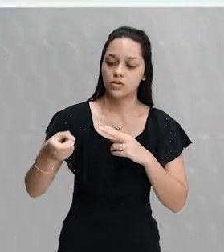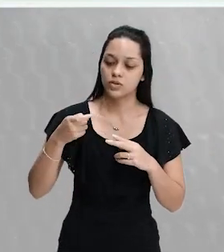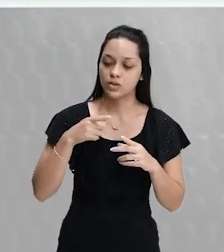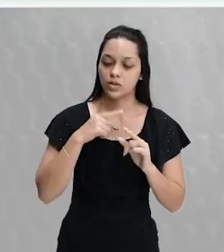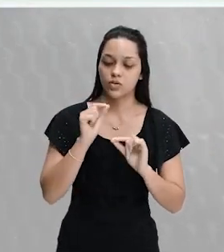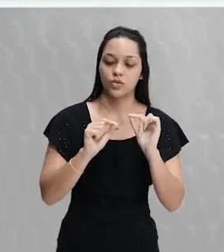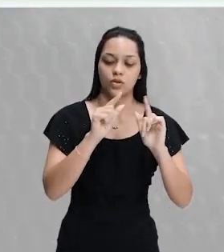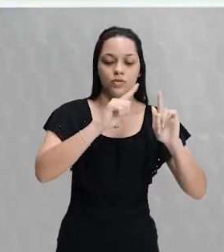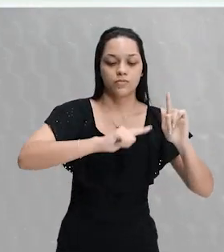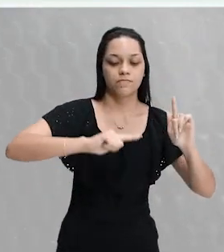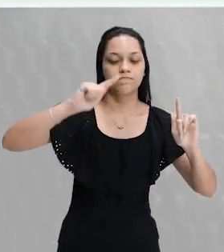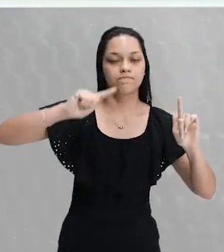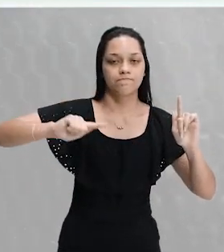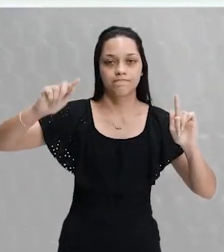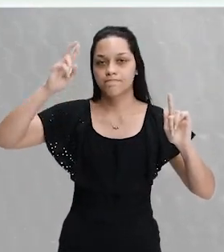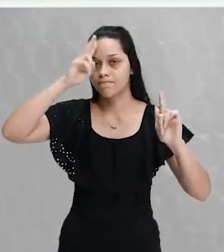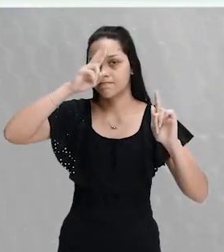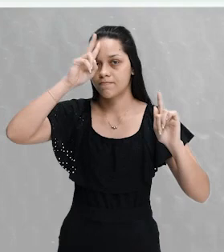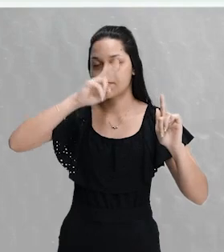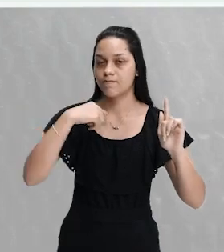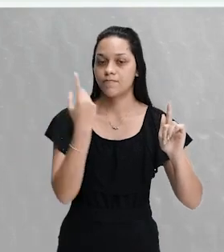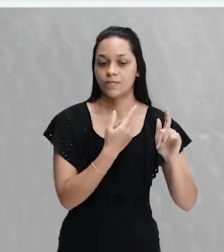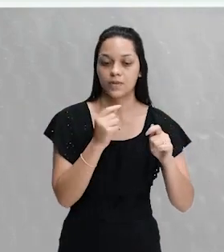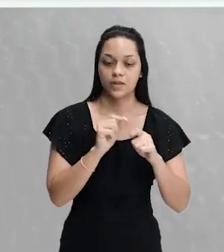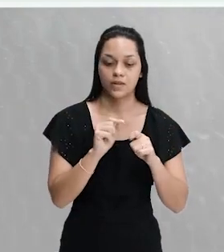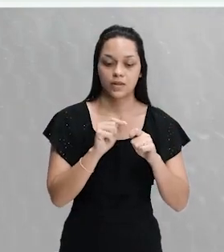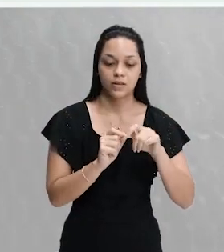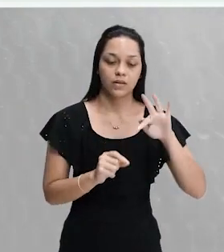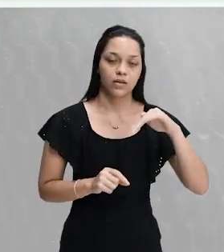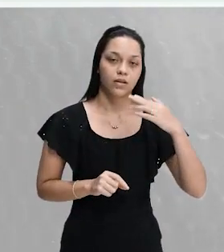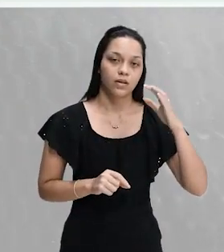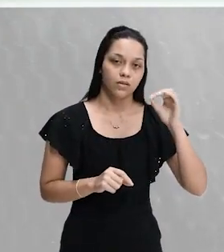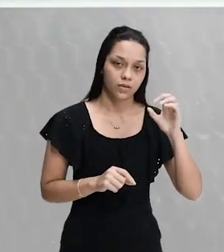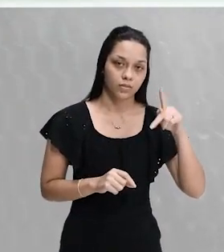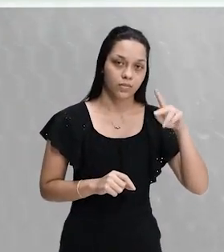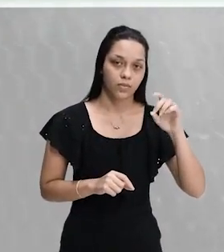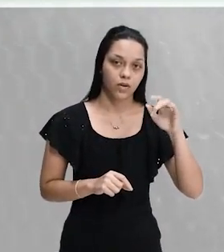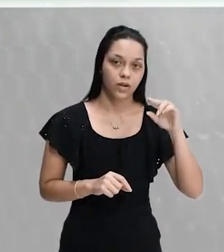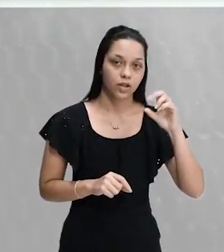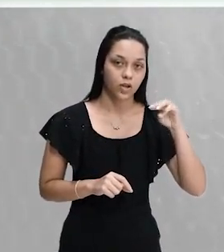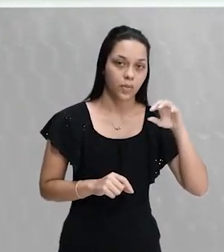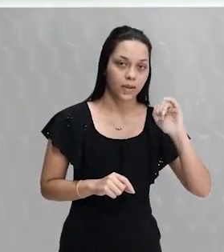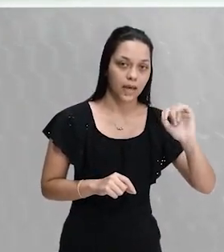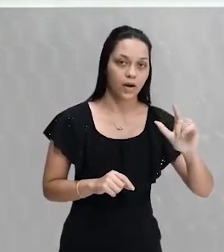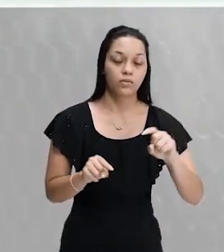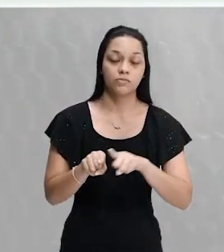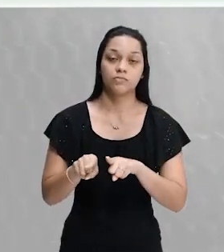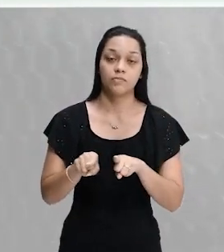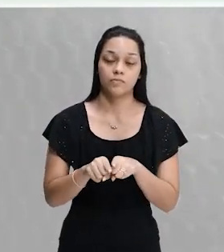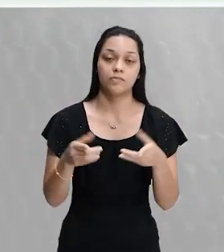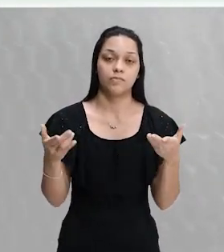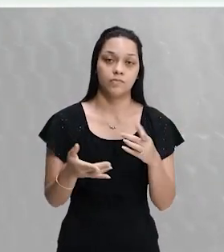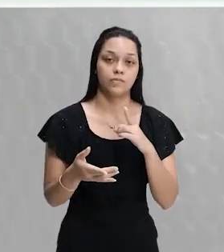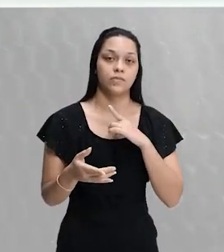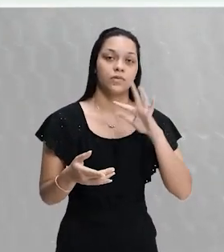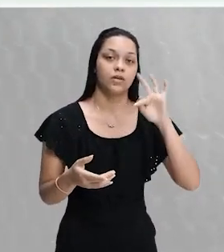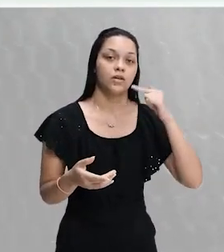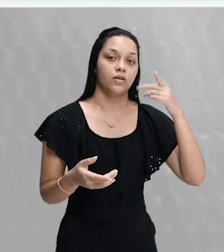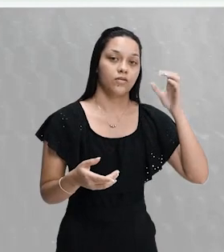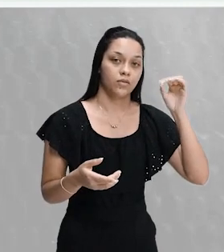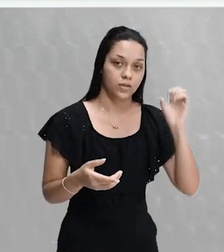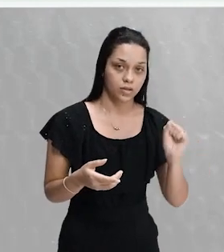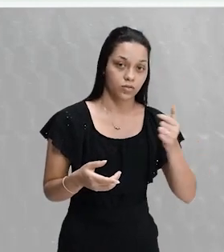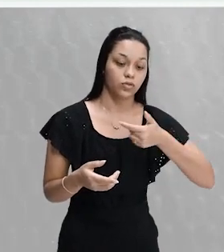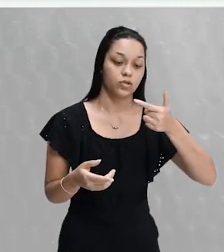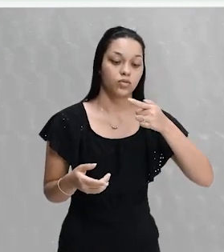do gráfico. Tá? Lembrem que a gente fez isso na função polinomial do primeiro grau. E vamos fazer agora na função